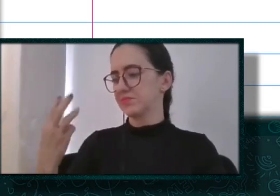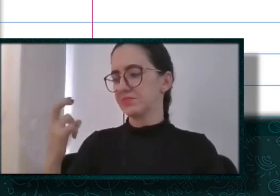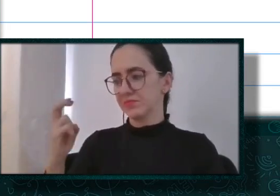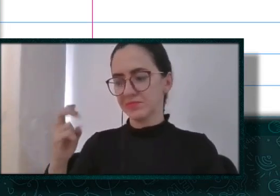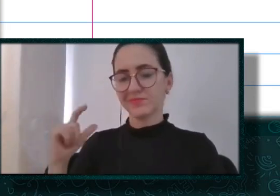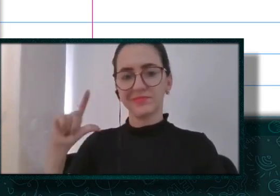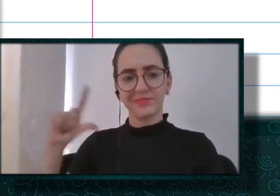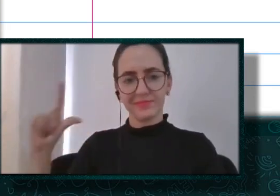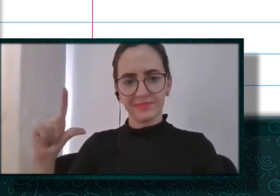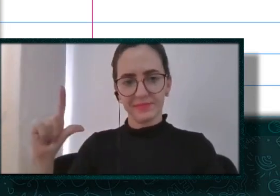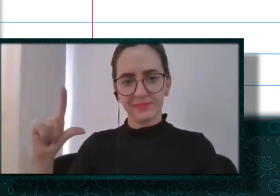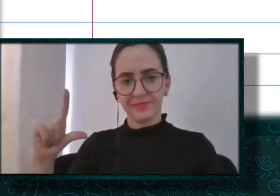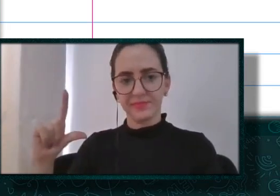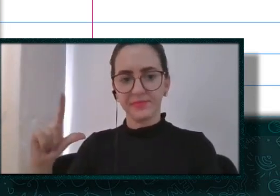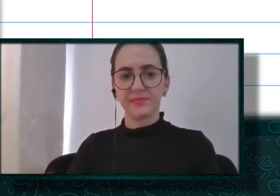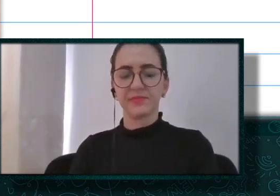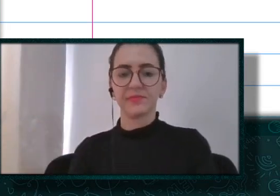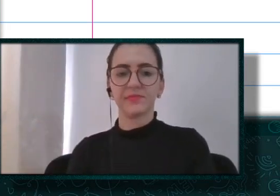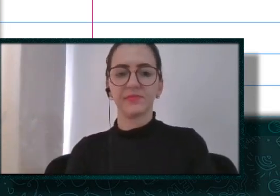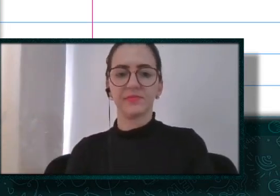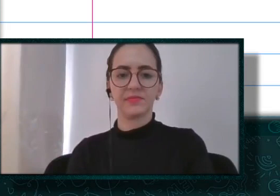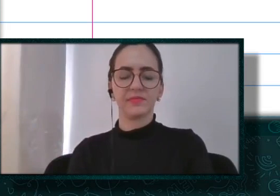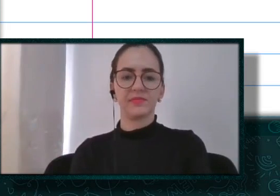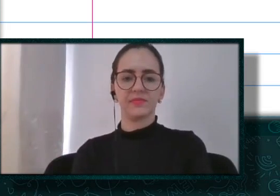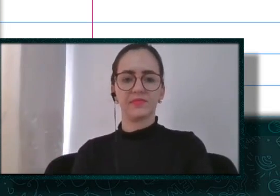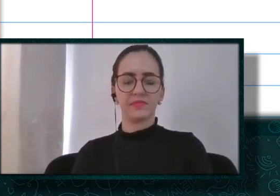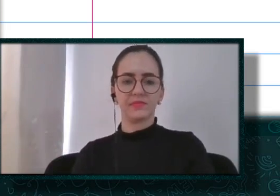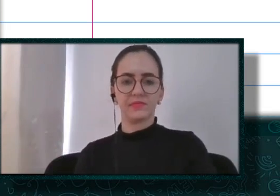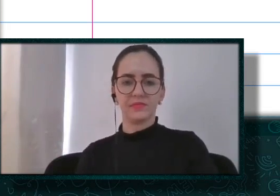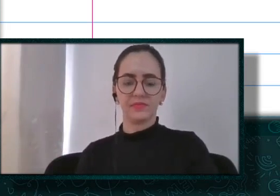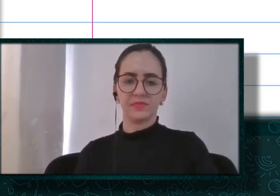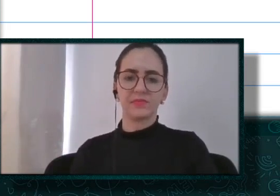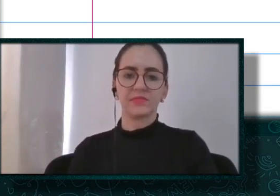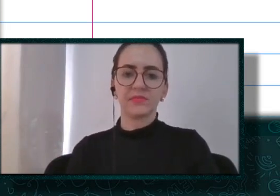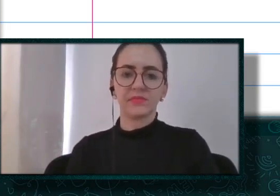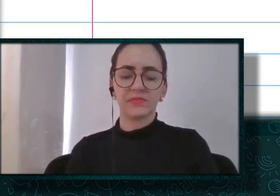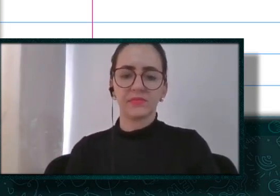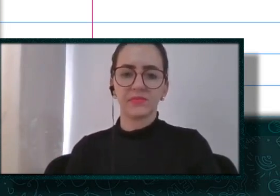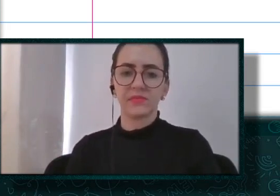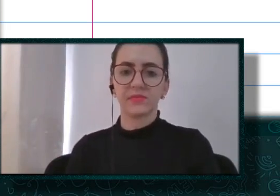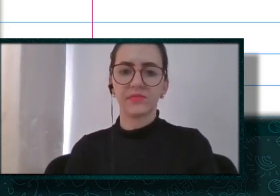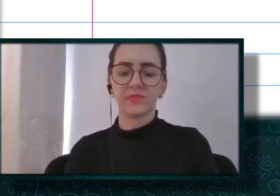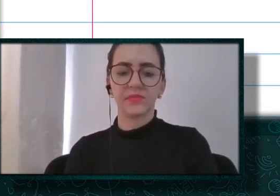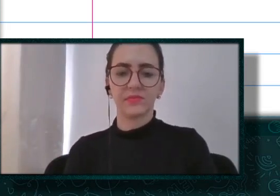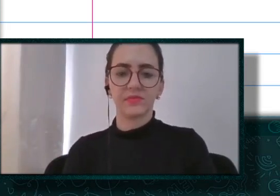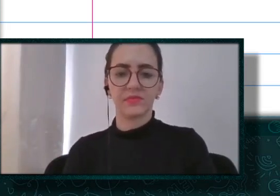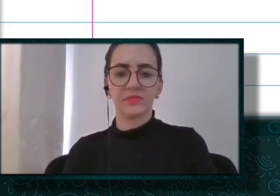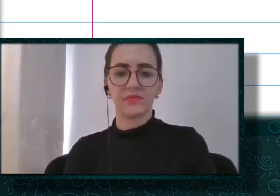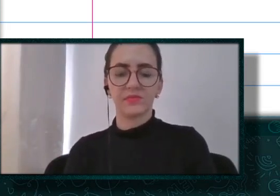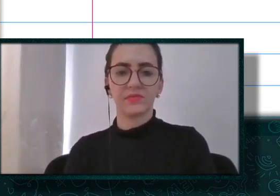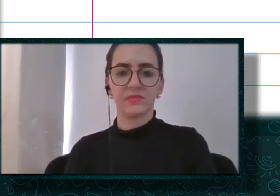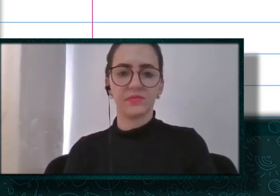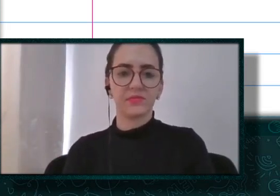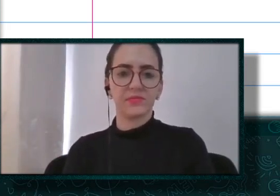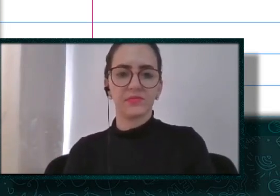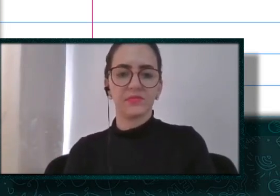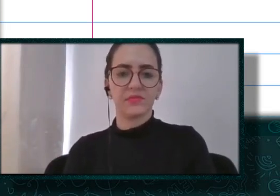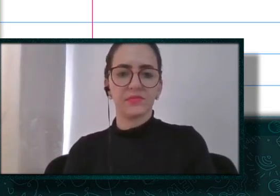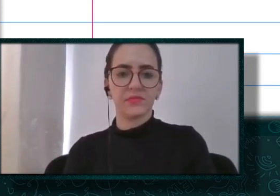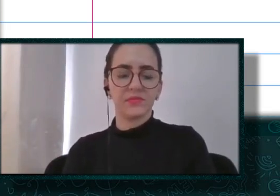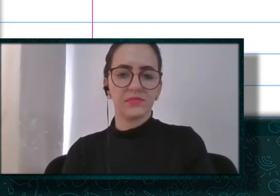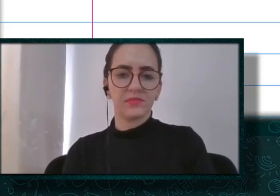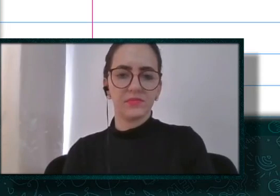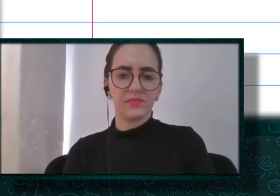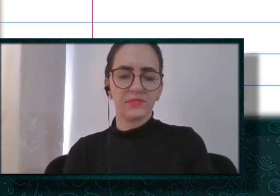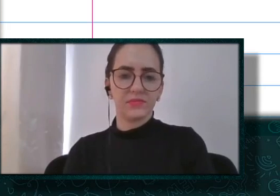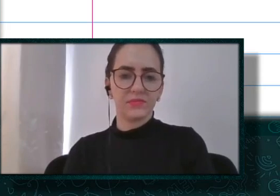Aqui, apesar que se me falha a memória, multiplicar assim também não vai fazer diferença não, porque eles estão em lugares diferentes. Ou